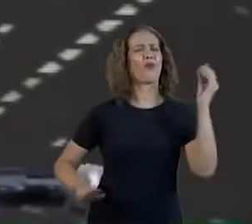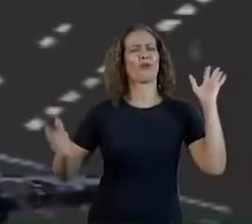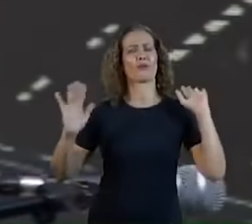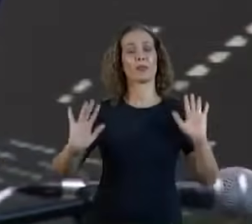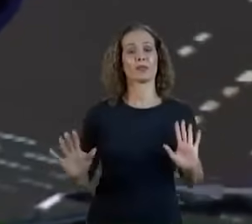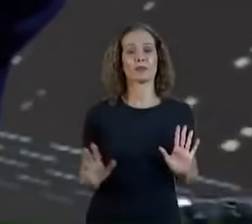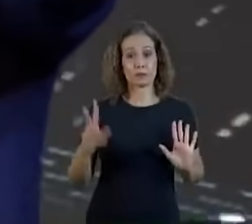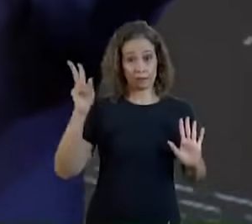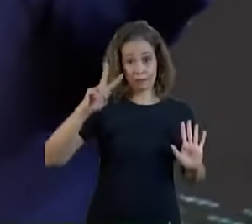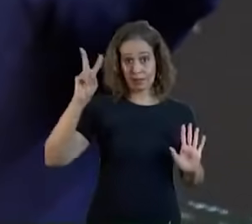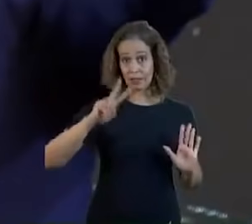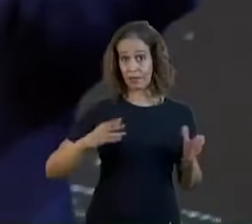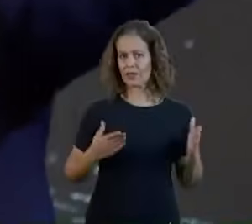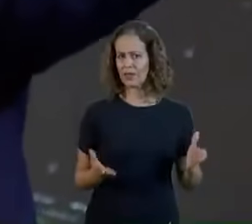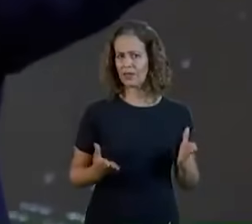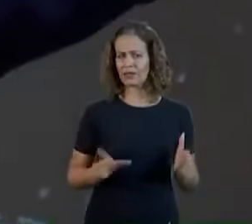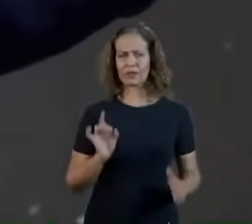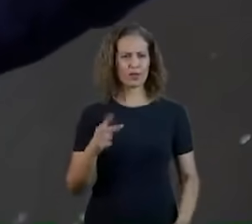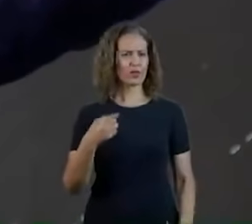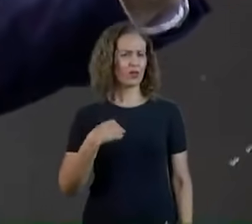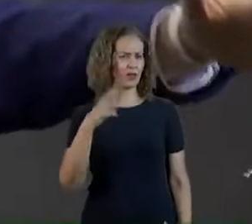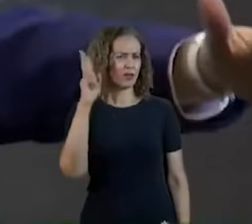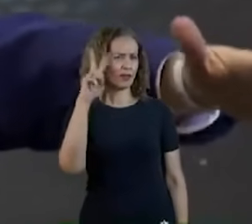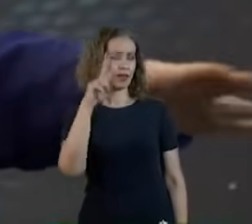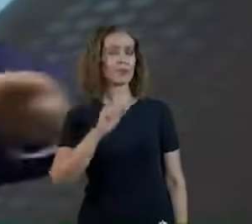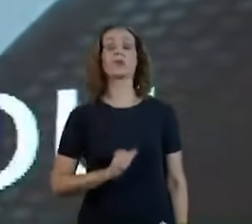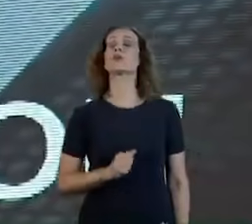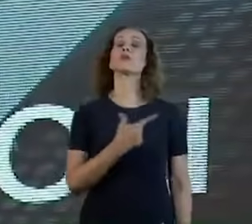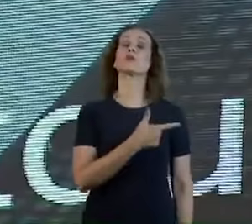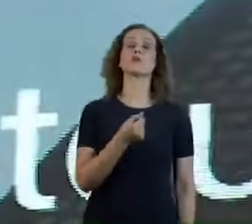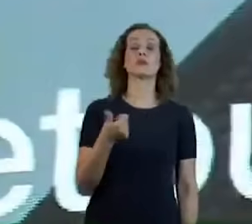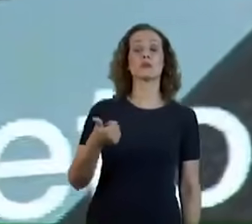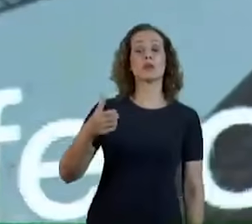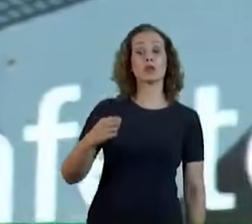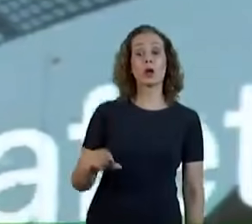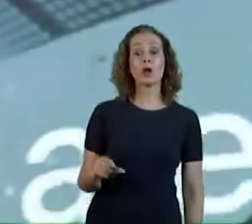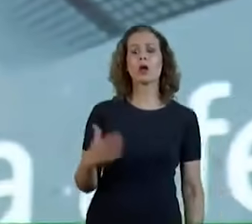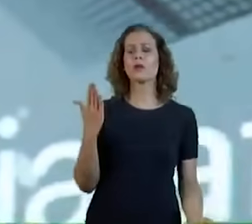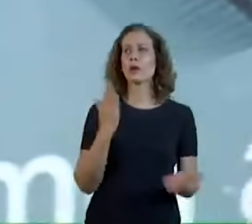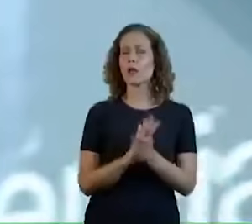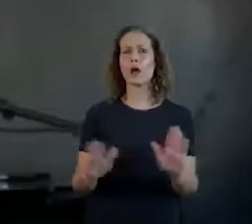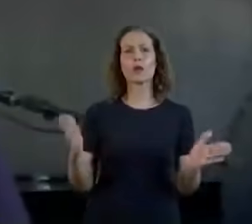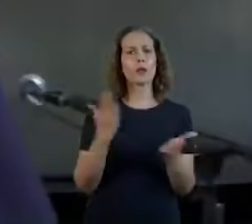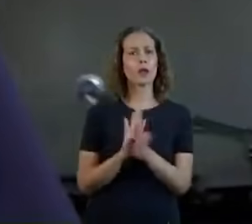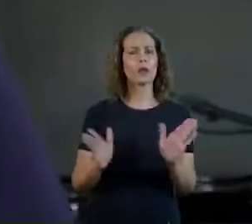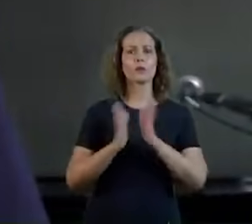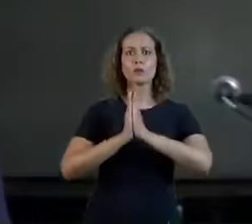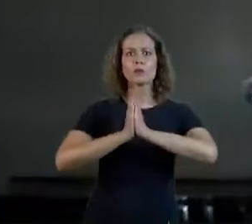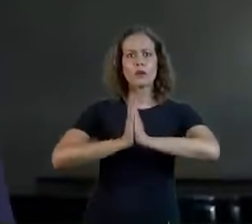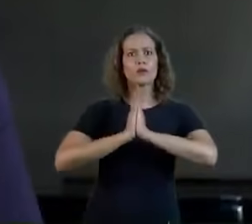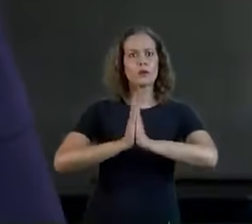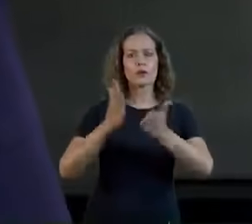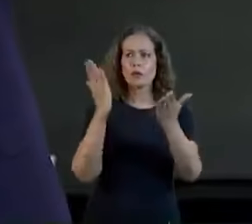lembro? Hã? 2019, vai embora, miséria! Era assim.